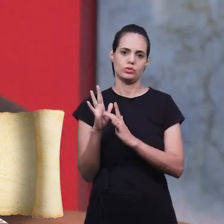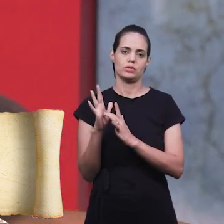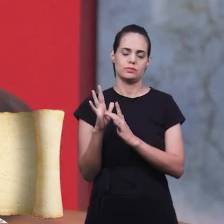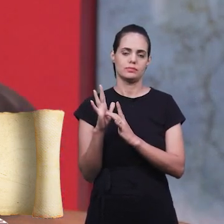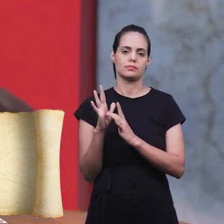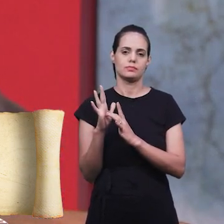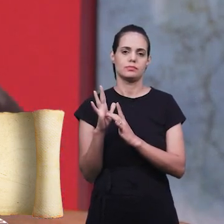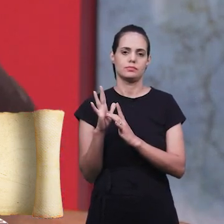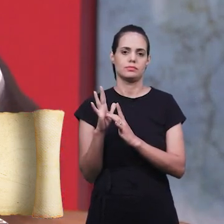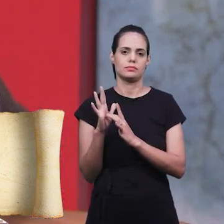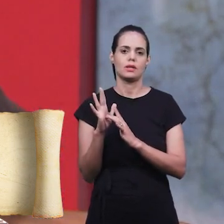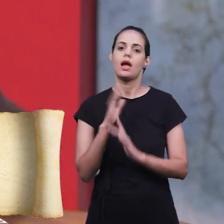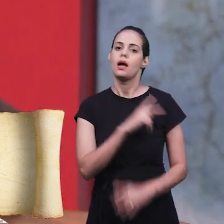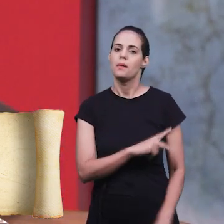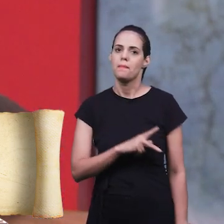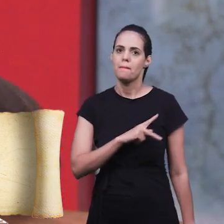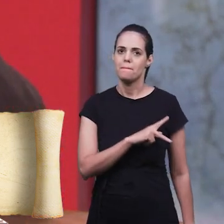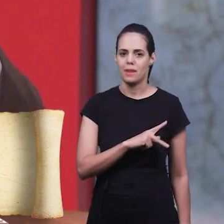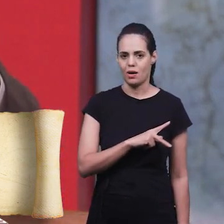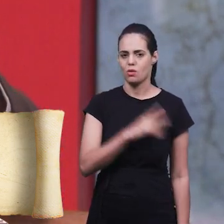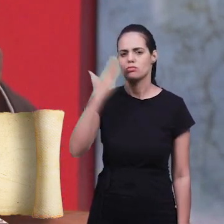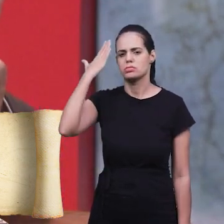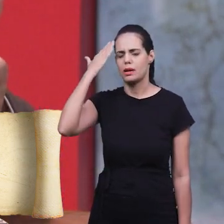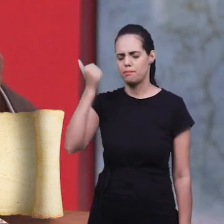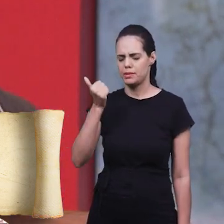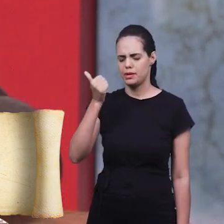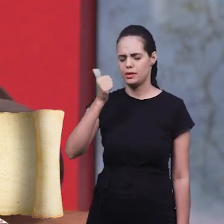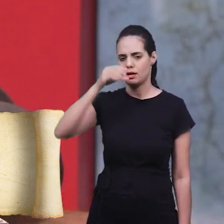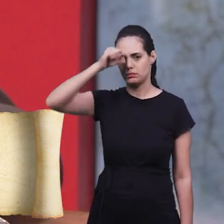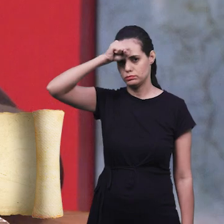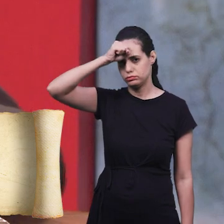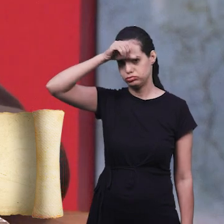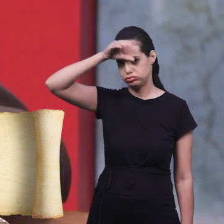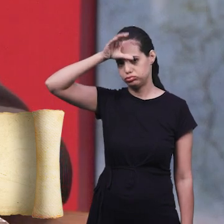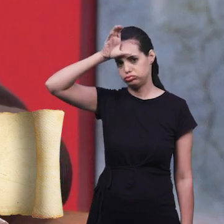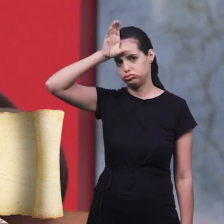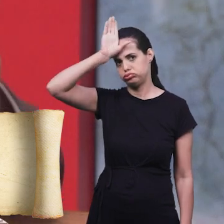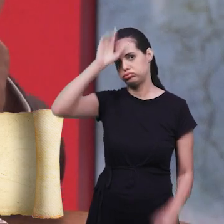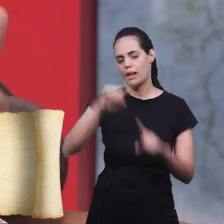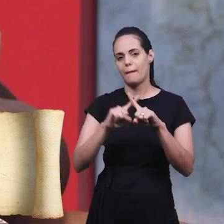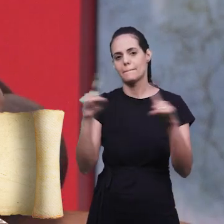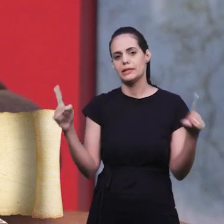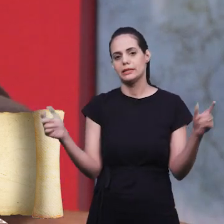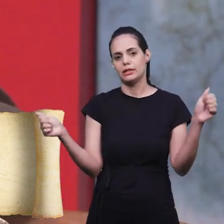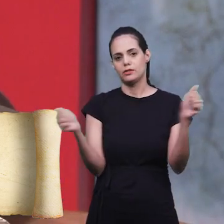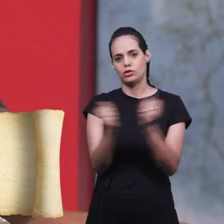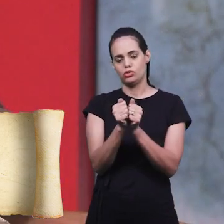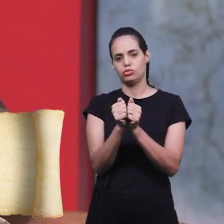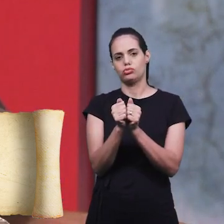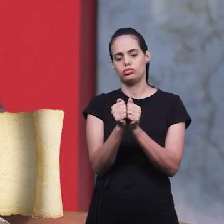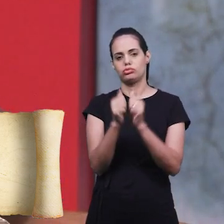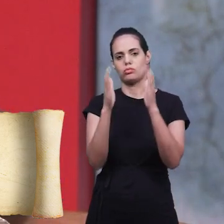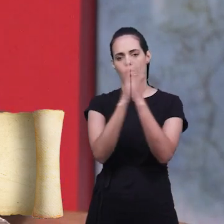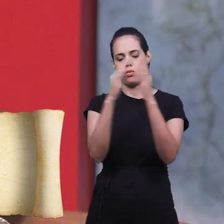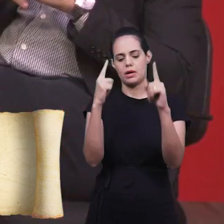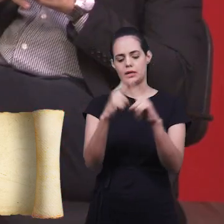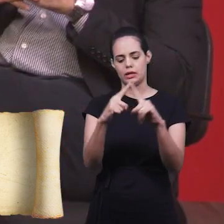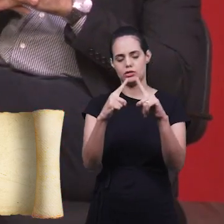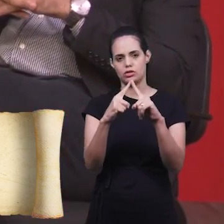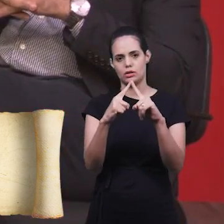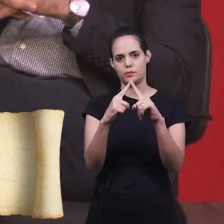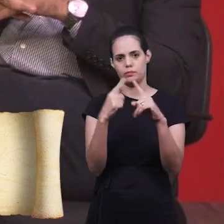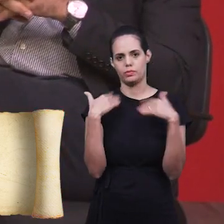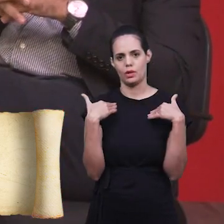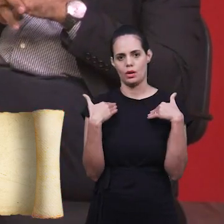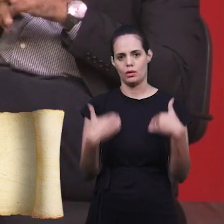ele tendo um vasto entendimento, ele também estava no corpo e andava no corpo. Então,